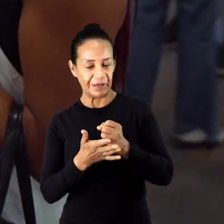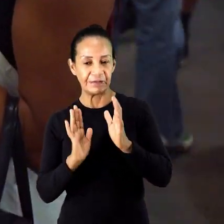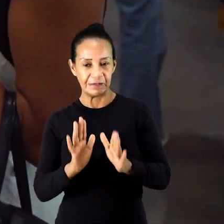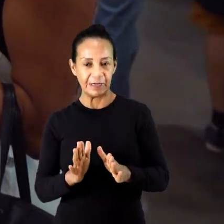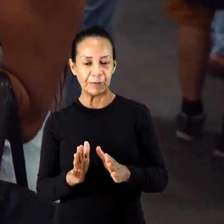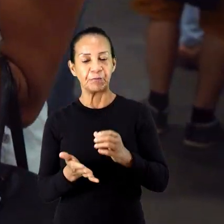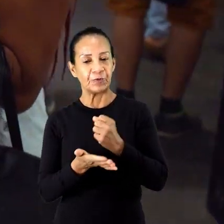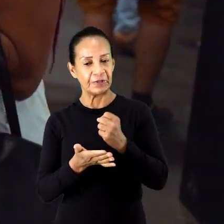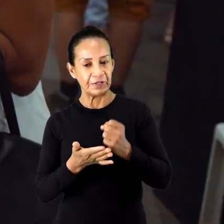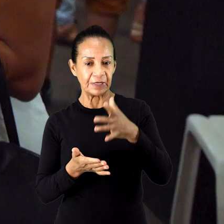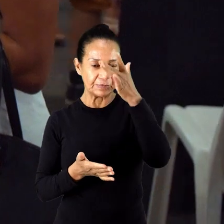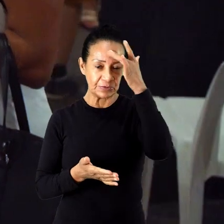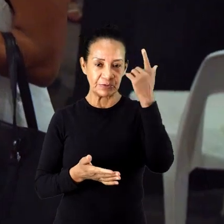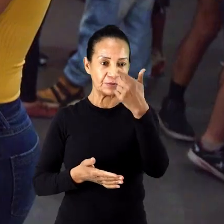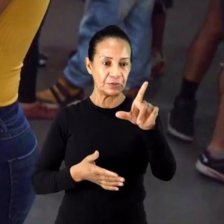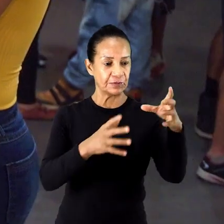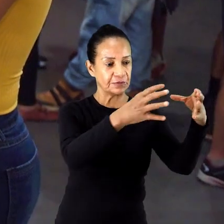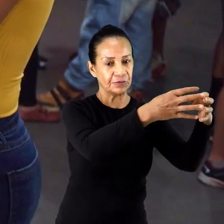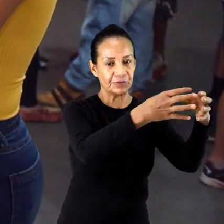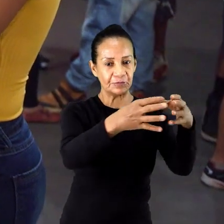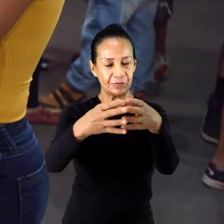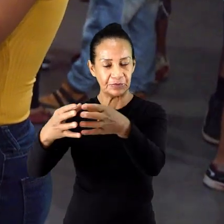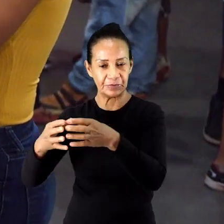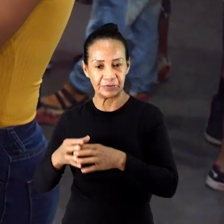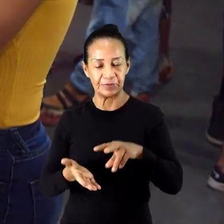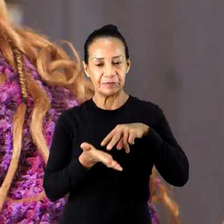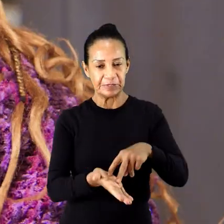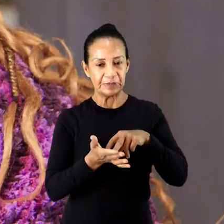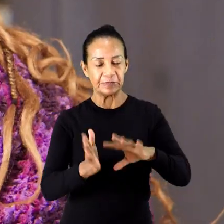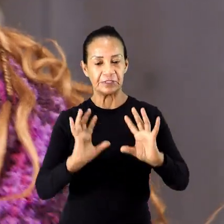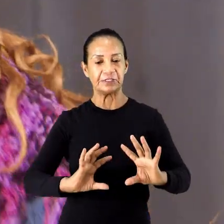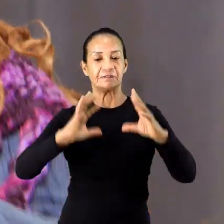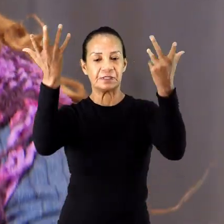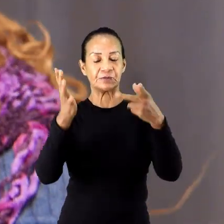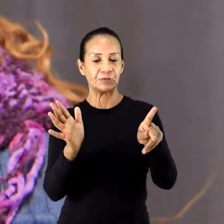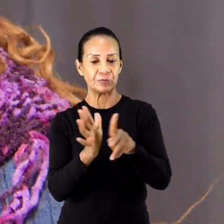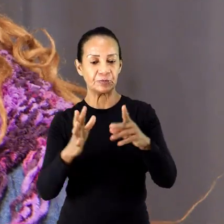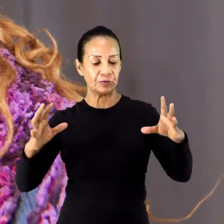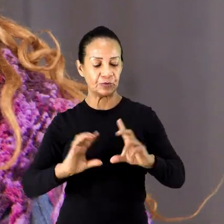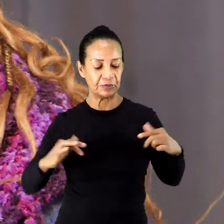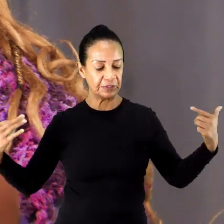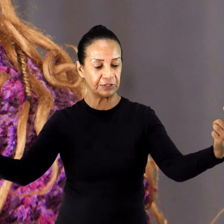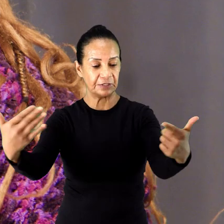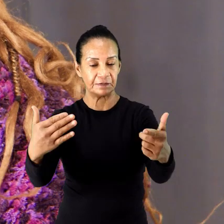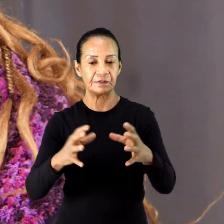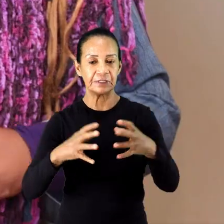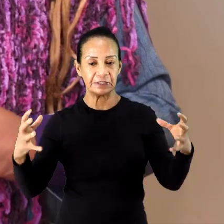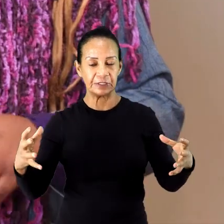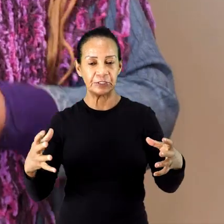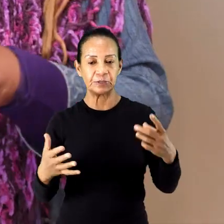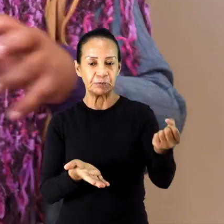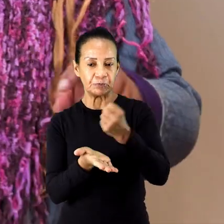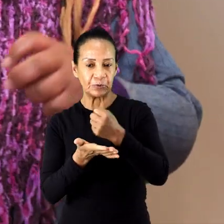gerou contratos, assim, de contratar pessoas de outros coletivos para participar de eventos do próprio coletivo, né, que a gente participou.